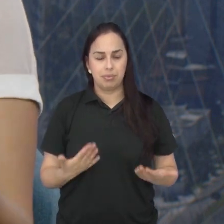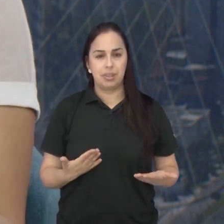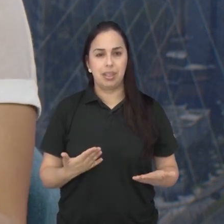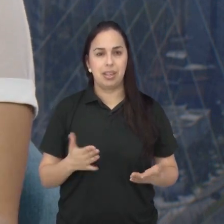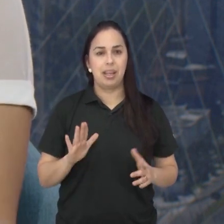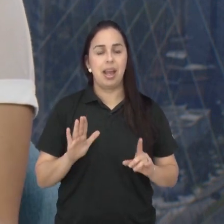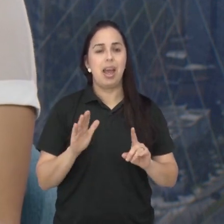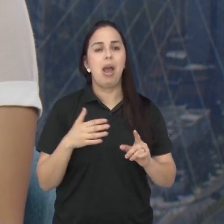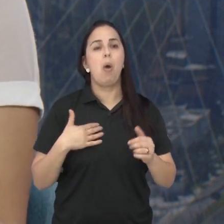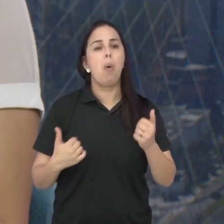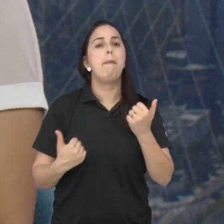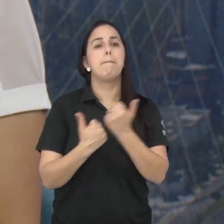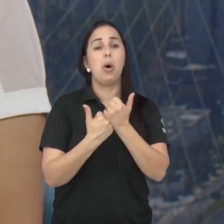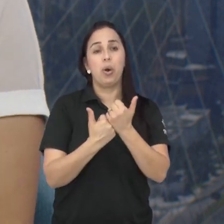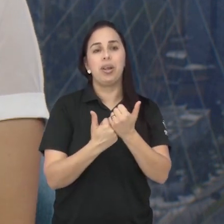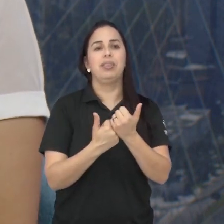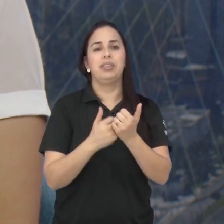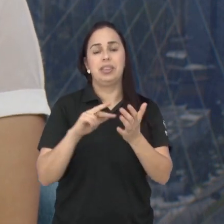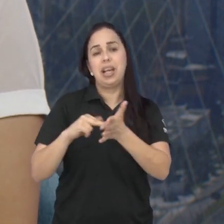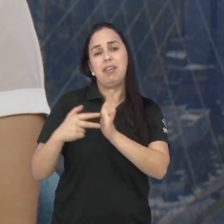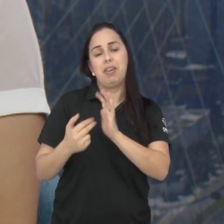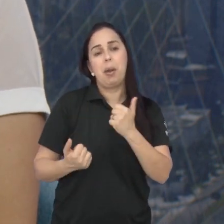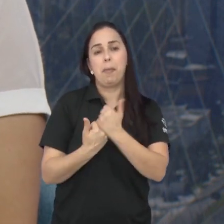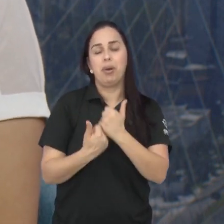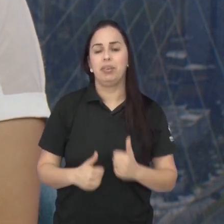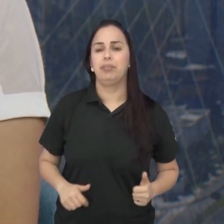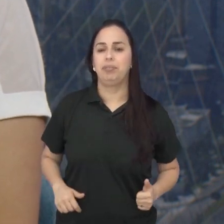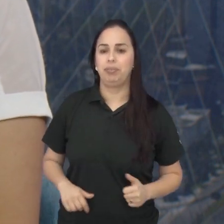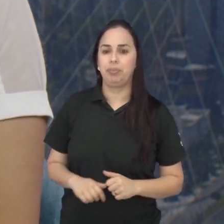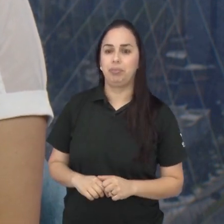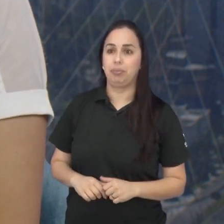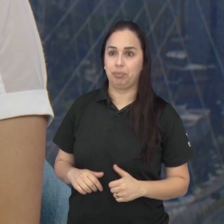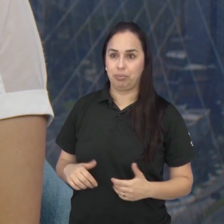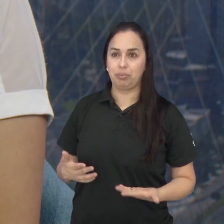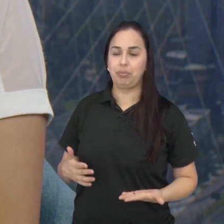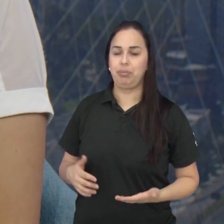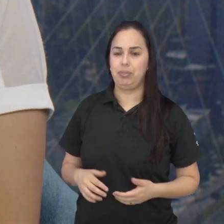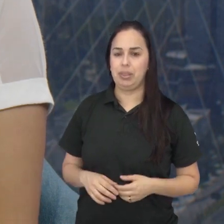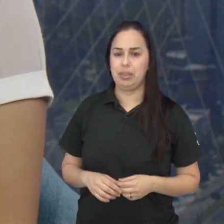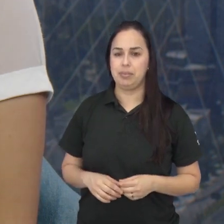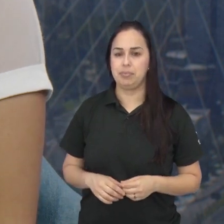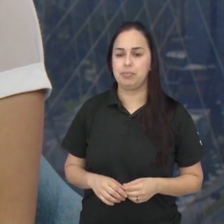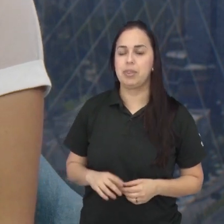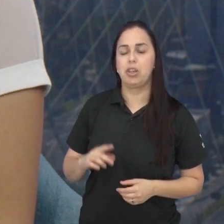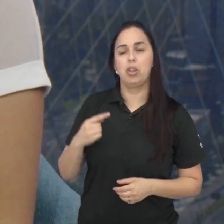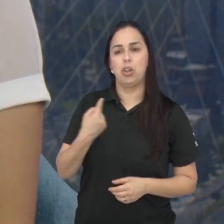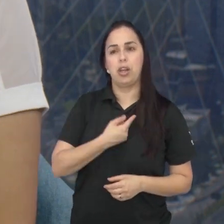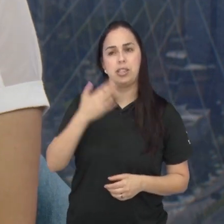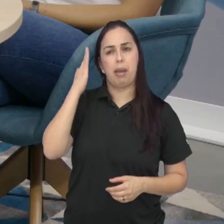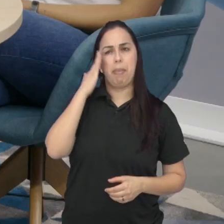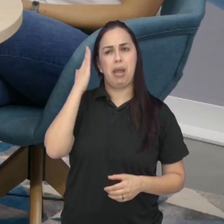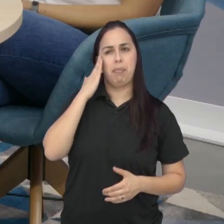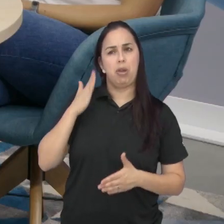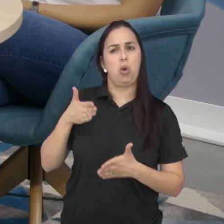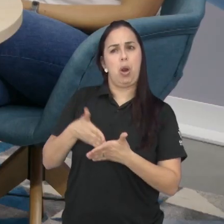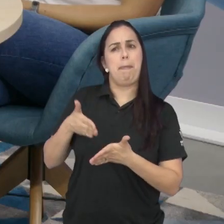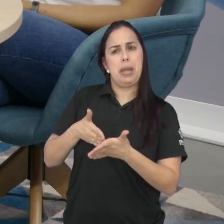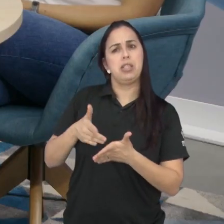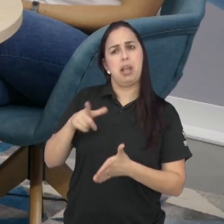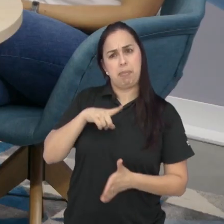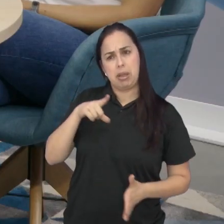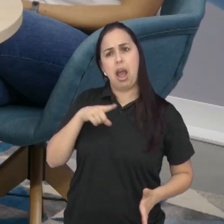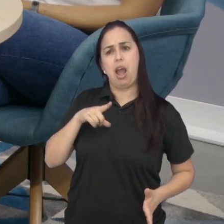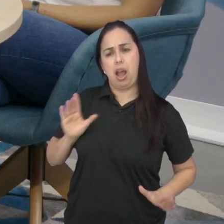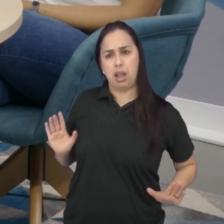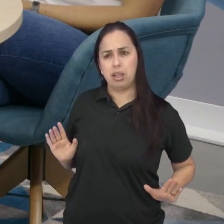isso que é o apoio incondicional, né? Na Sim. minha Nem sempre a gente perspectiva. pode dar, às vezes, né? É. Não dá. A gente tem que saber o nosso limite também, às